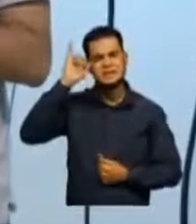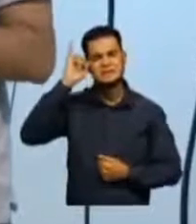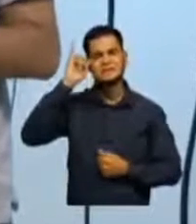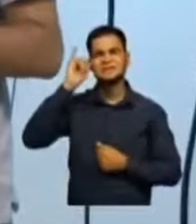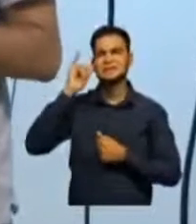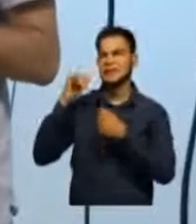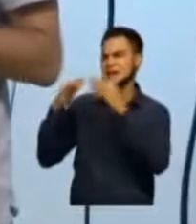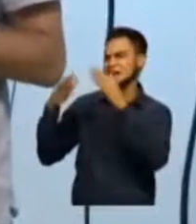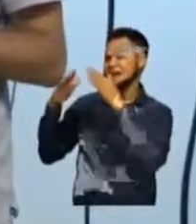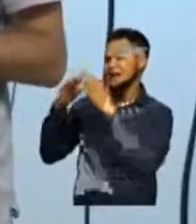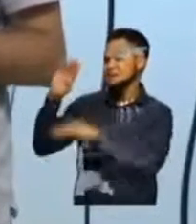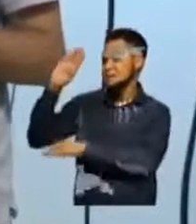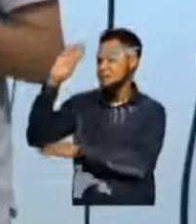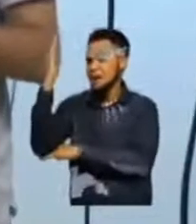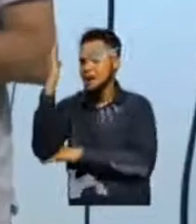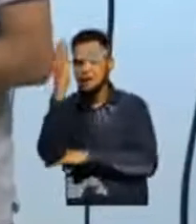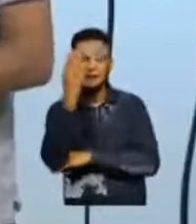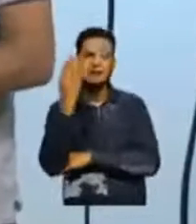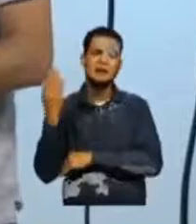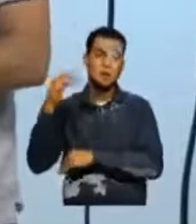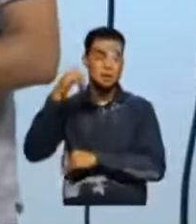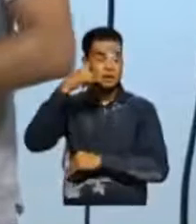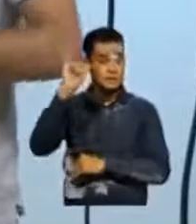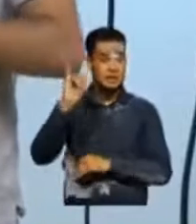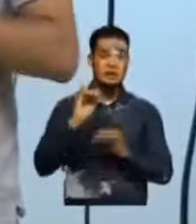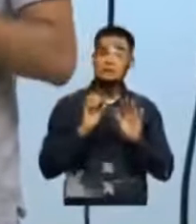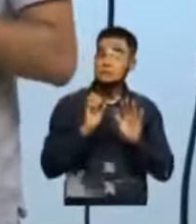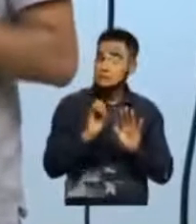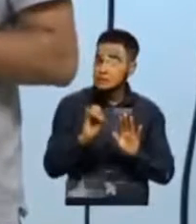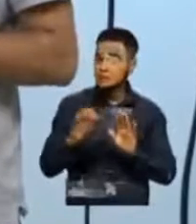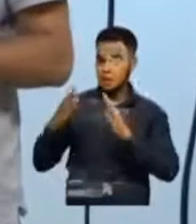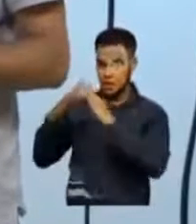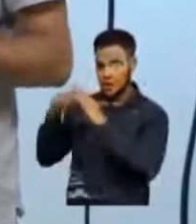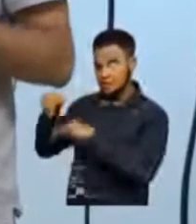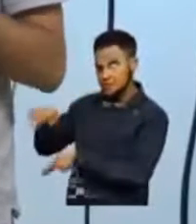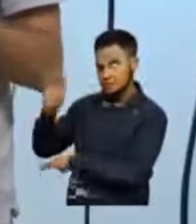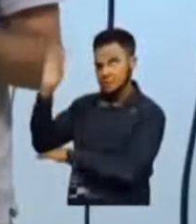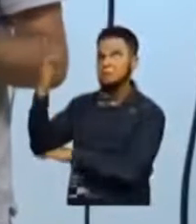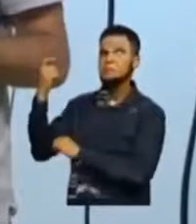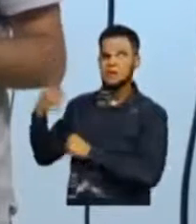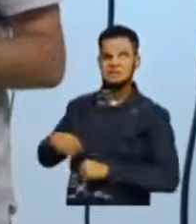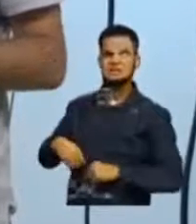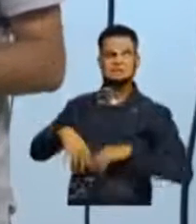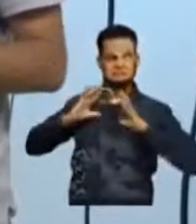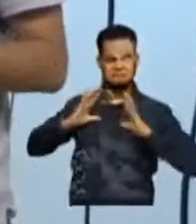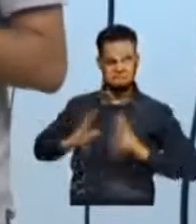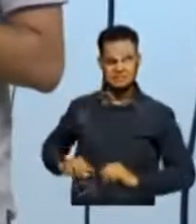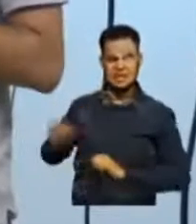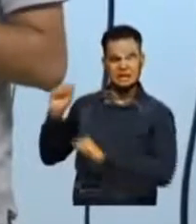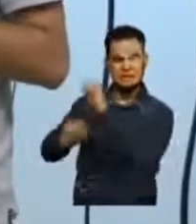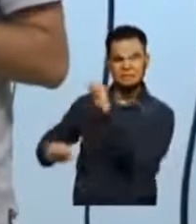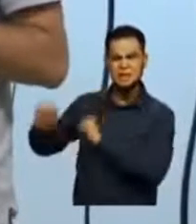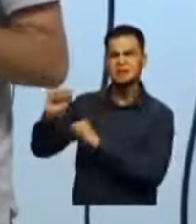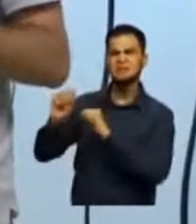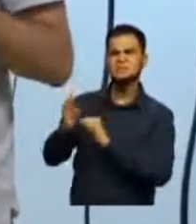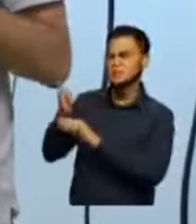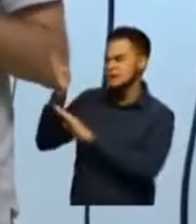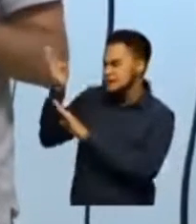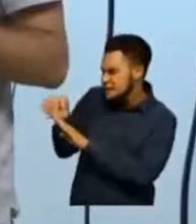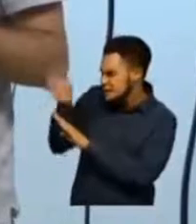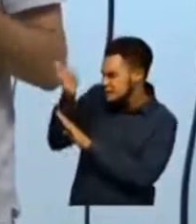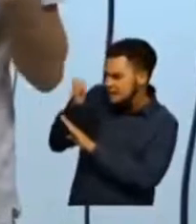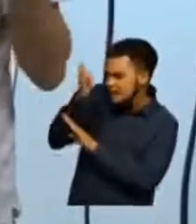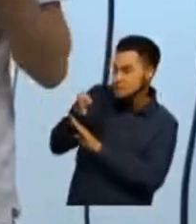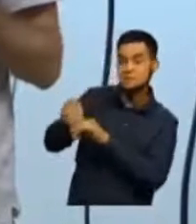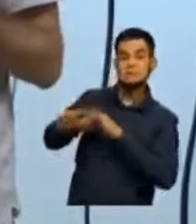em casas de pau a pique, de adobe, se morar, fazer a higienização, a limpeza correta, limpar sempre as frestas,